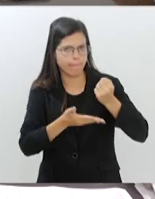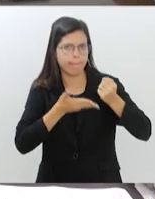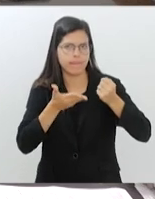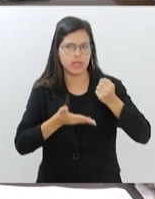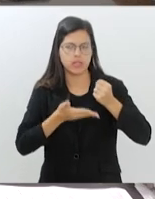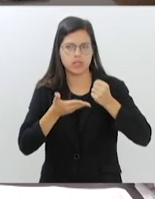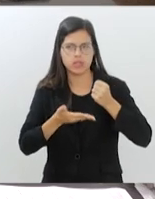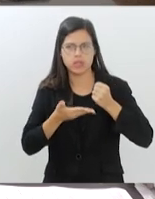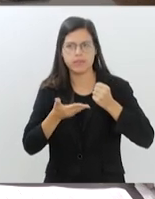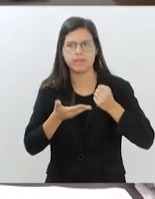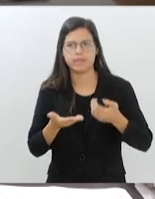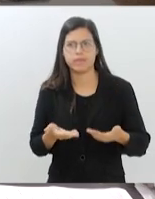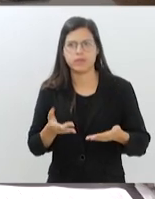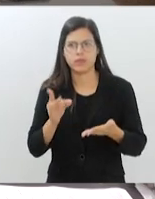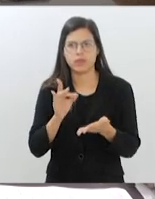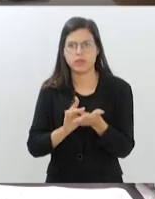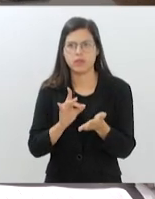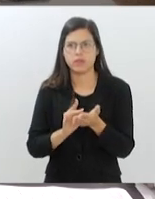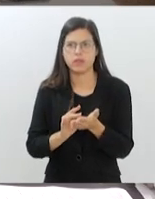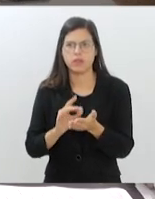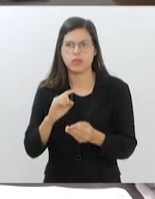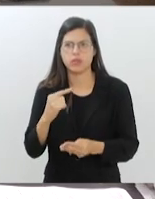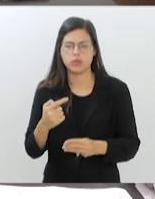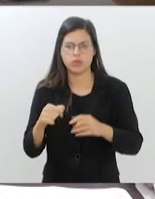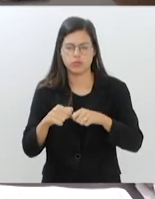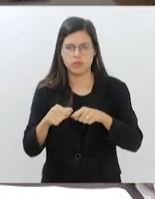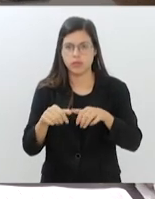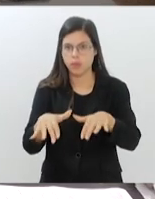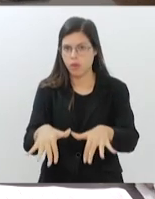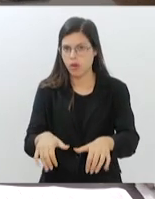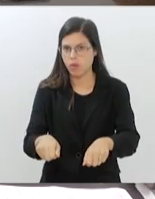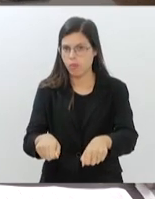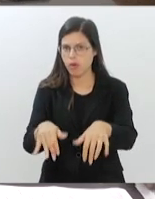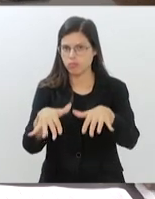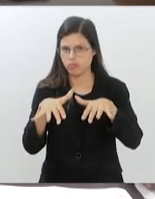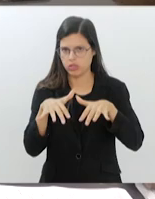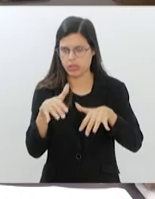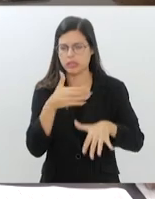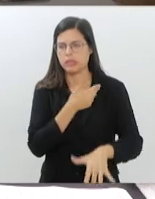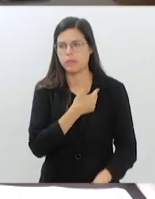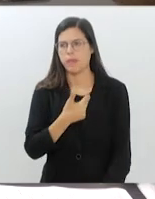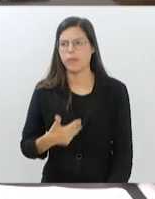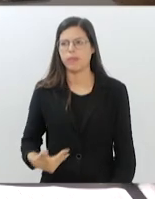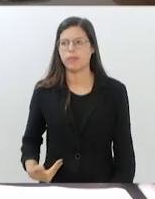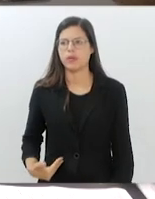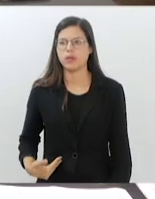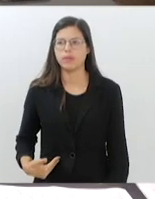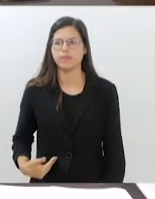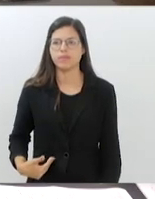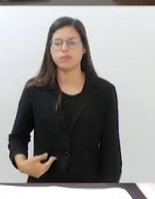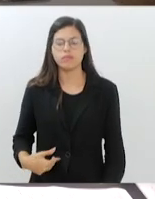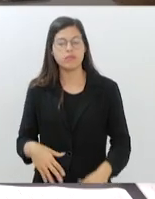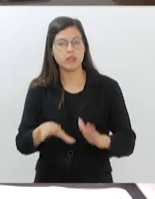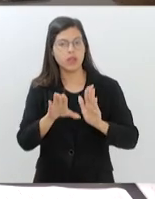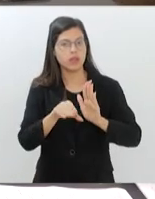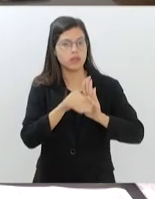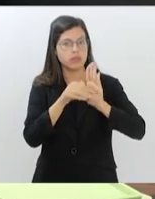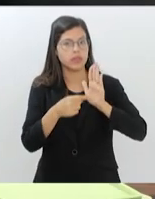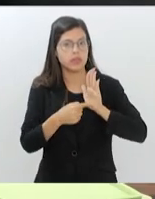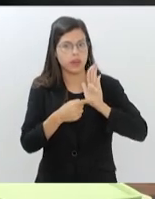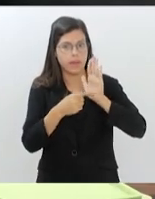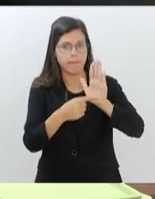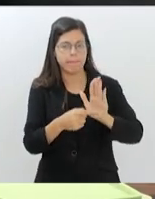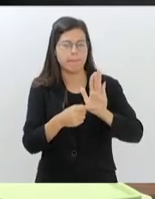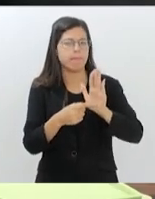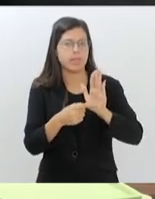fundamento na verdade a gente fez uma audiência pública e as emendas que a gente apresentou foram produto dessa